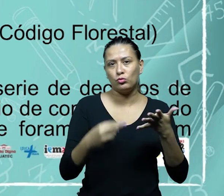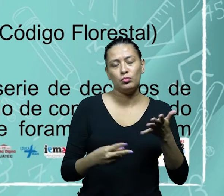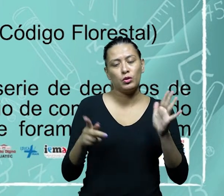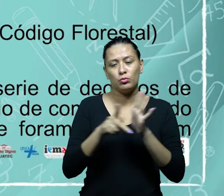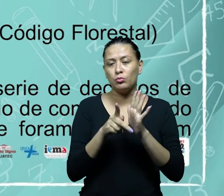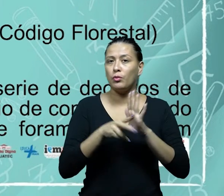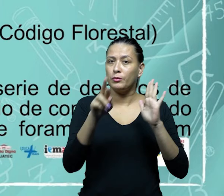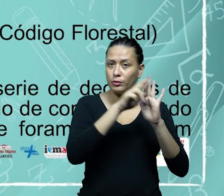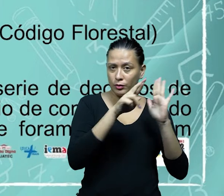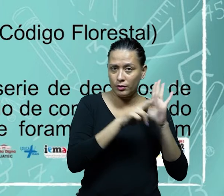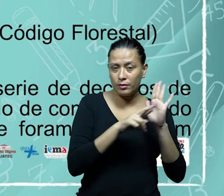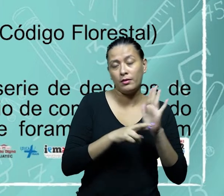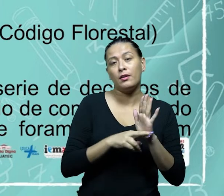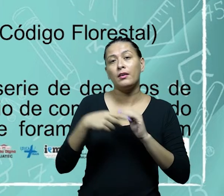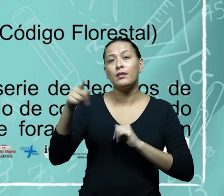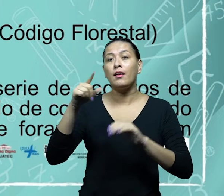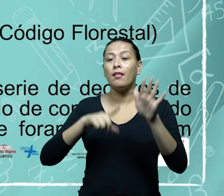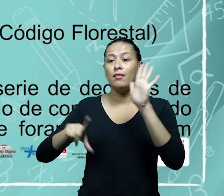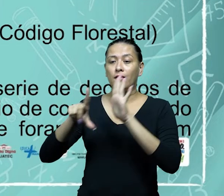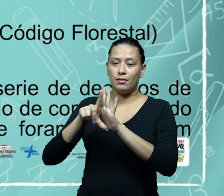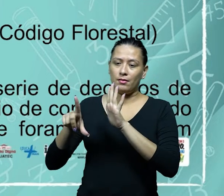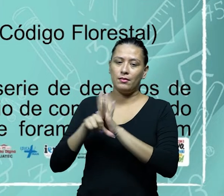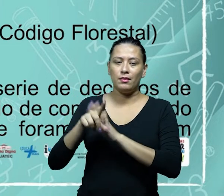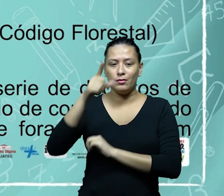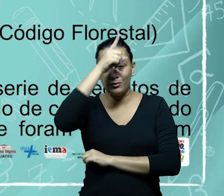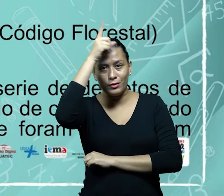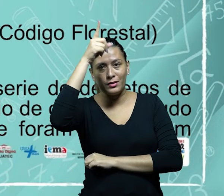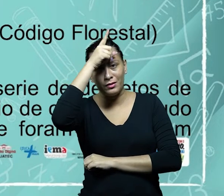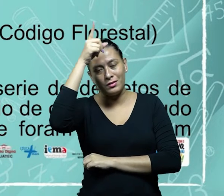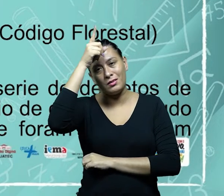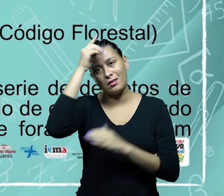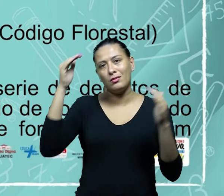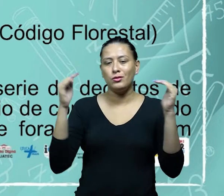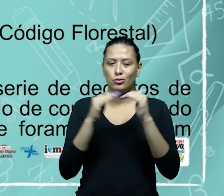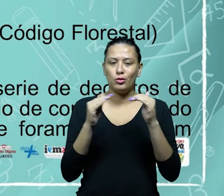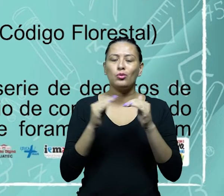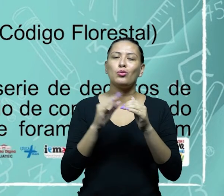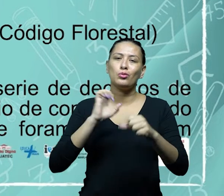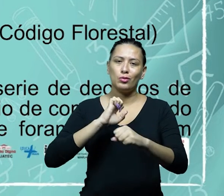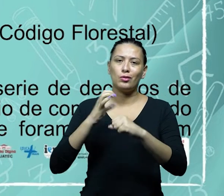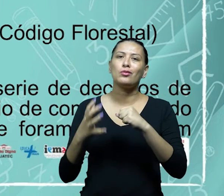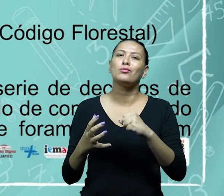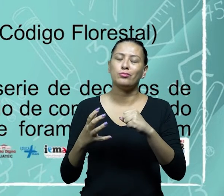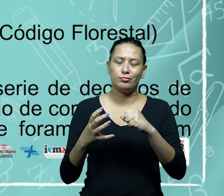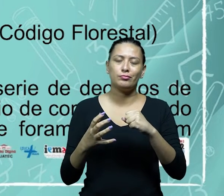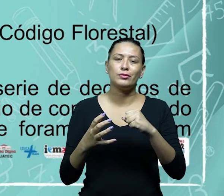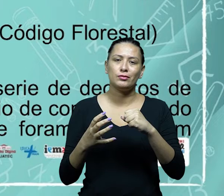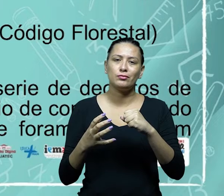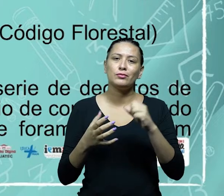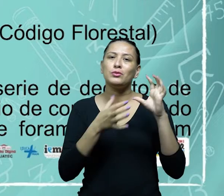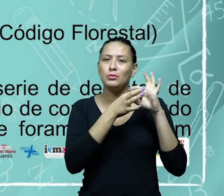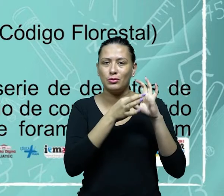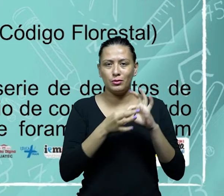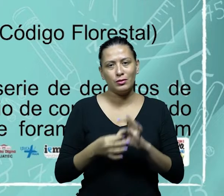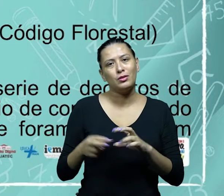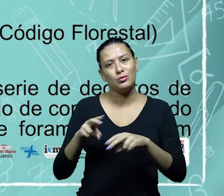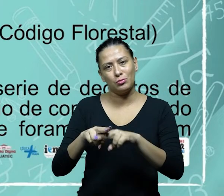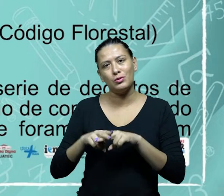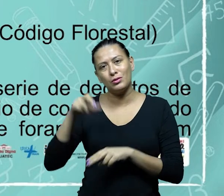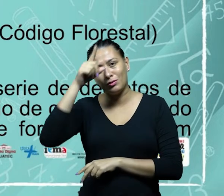de do Comércio bom tudo isso são instrumentos normativos são leis né que